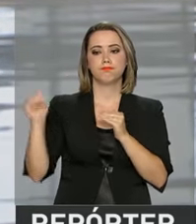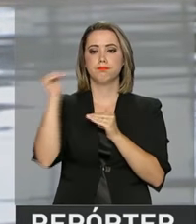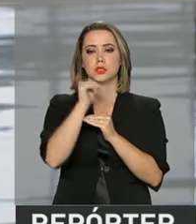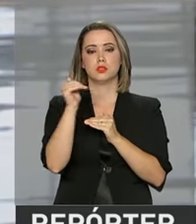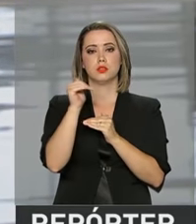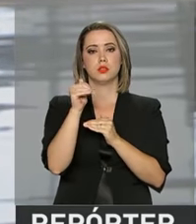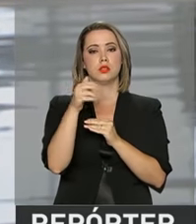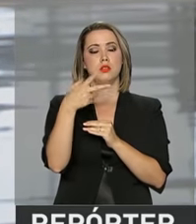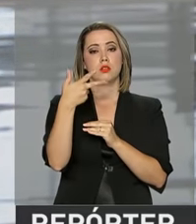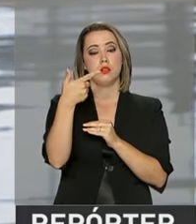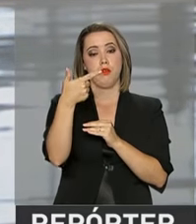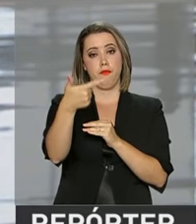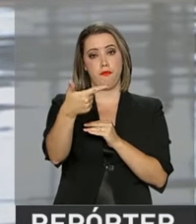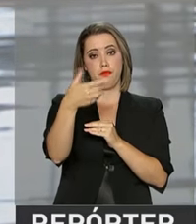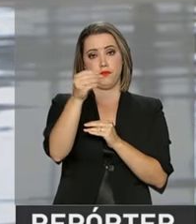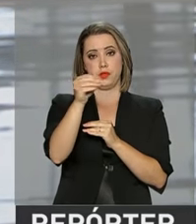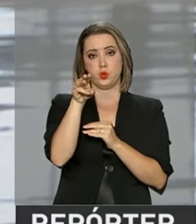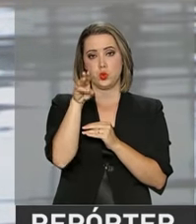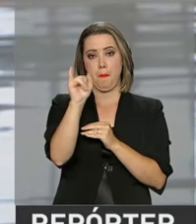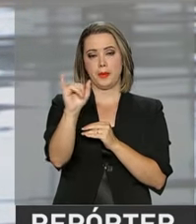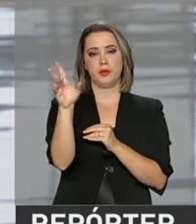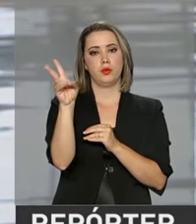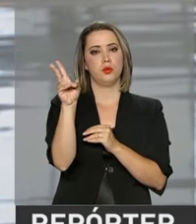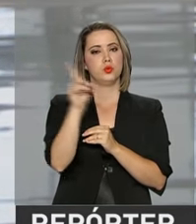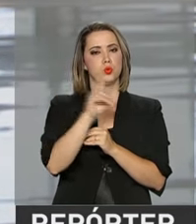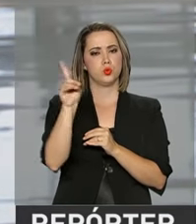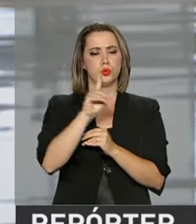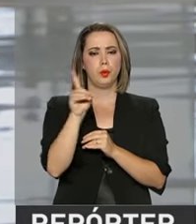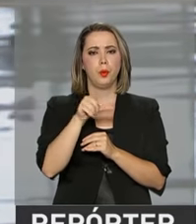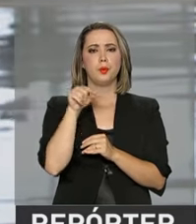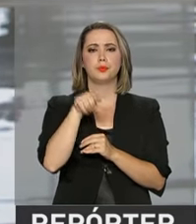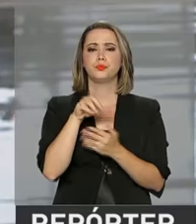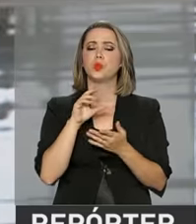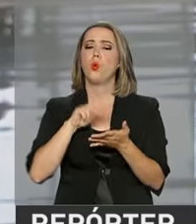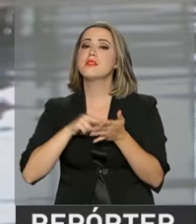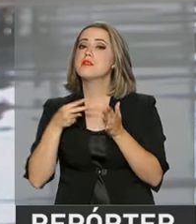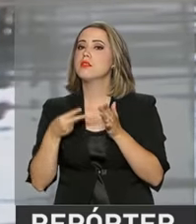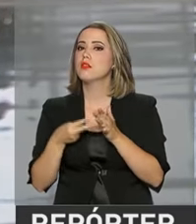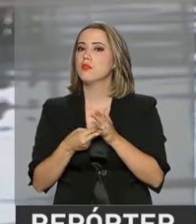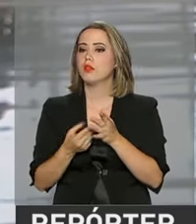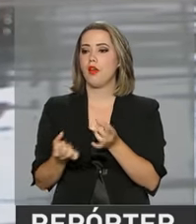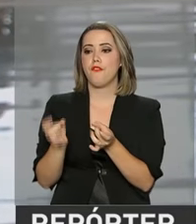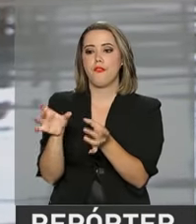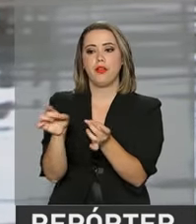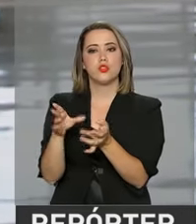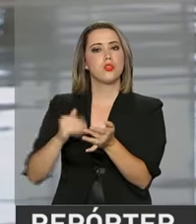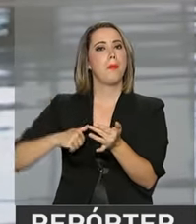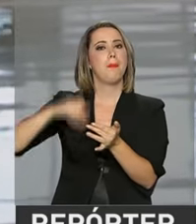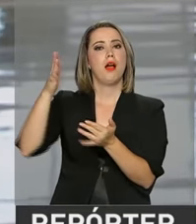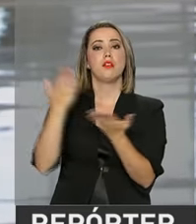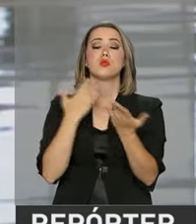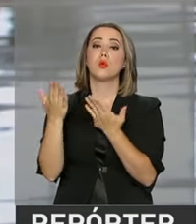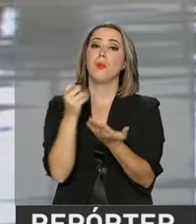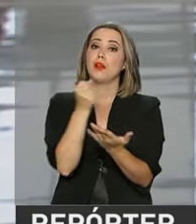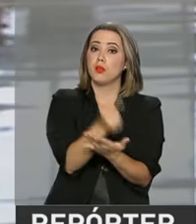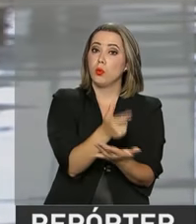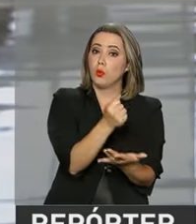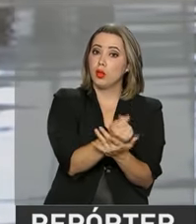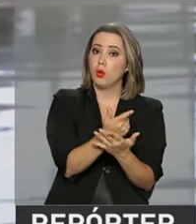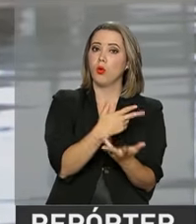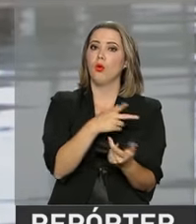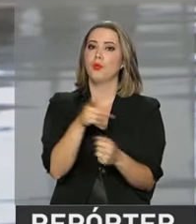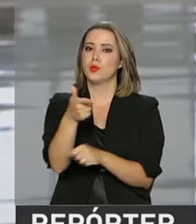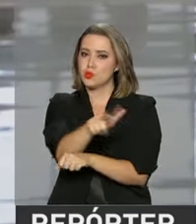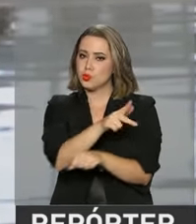de dólares ou o país registra superávit quando vem de mais para o exterior do que compra lá de fora